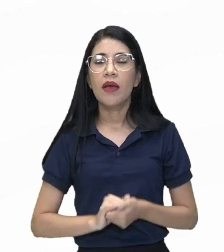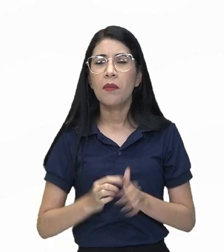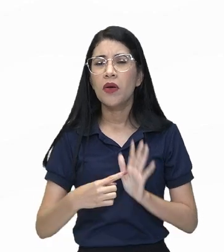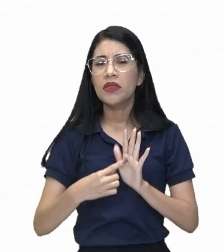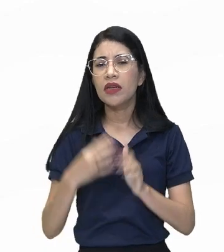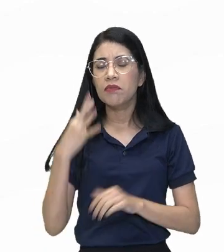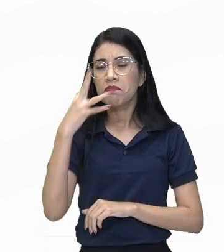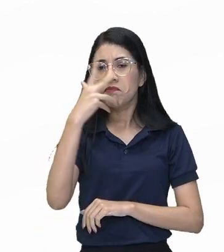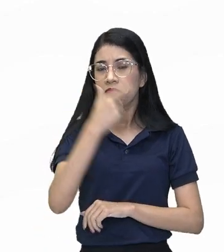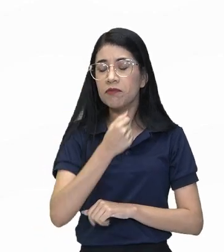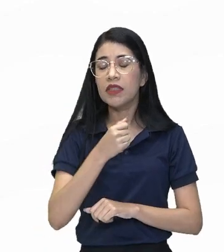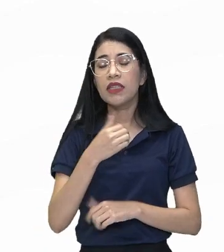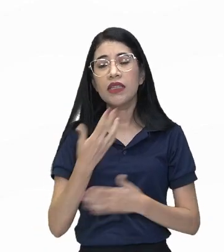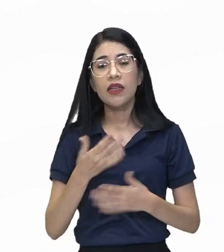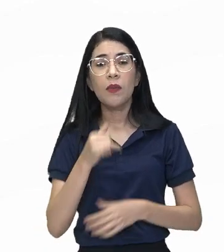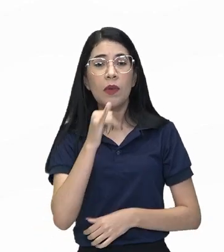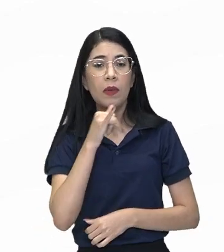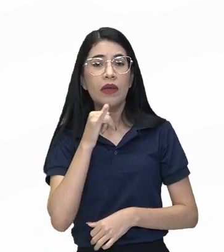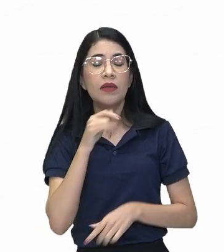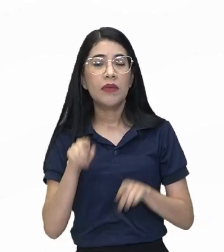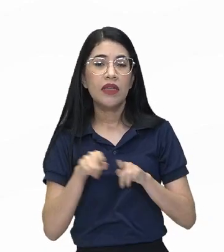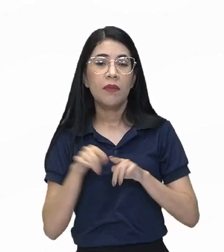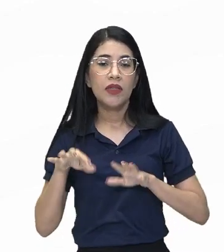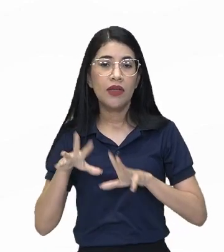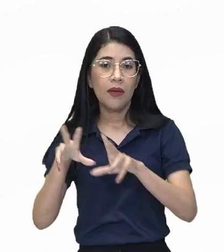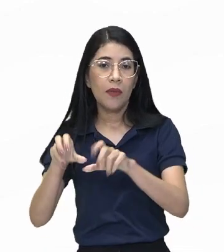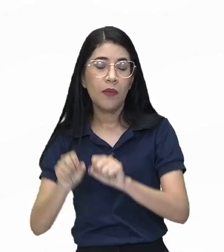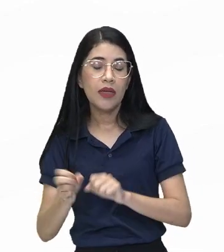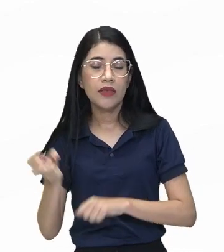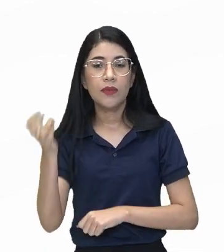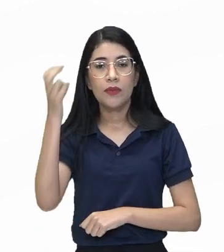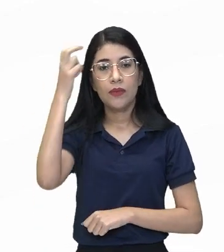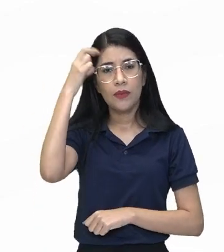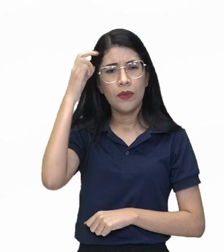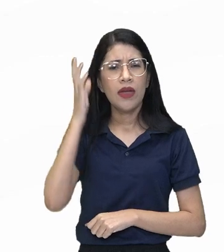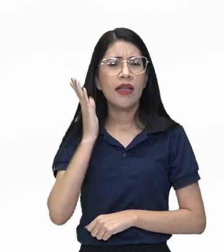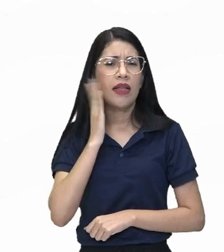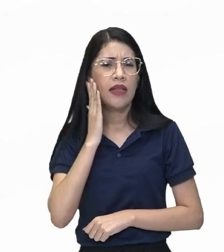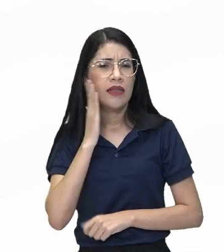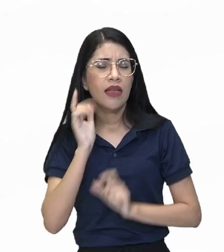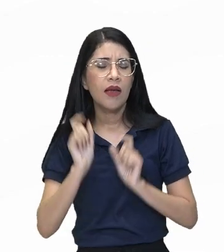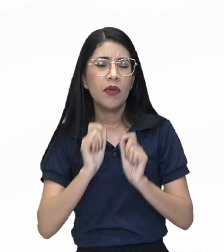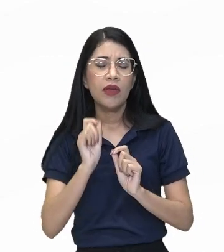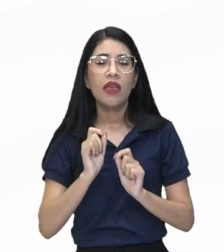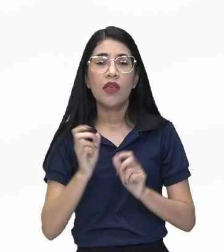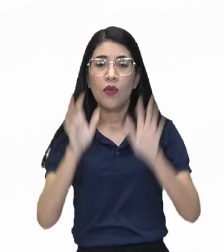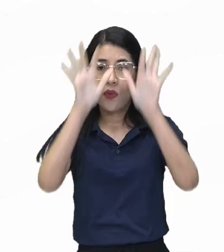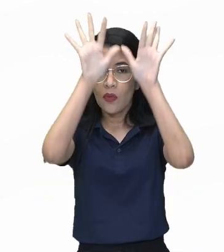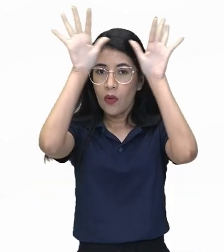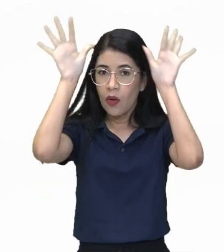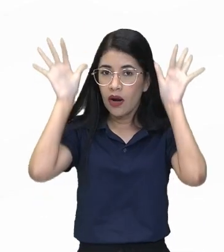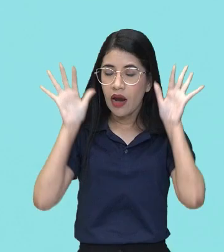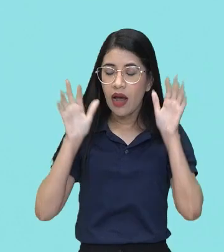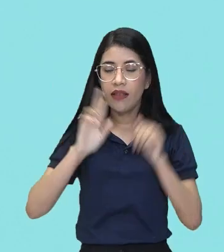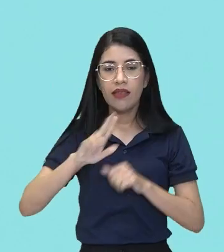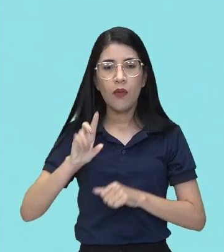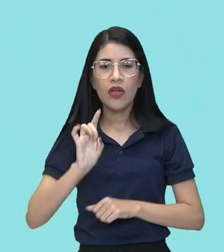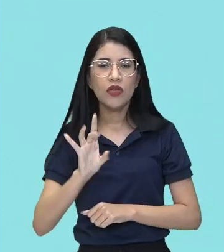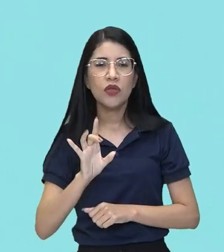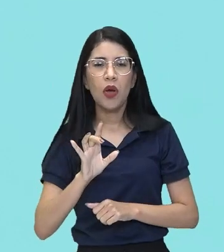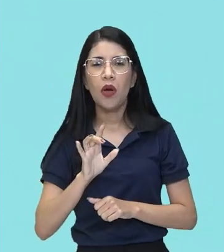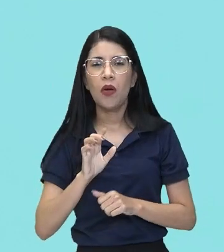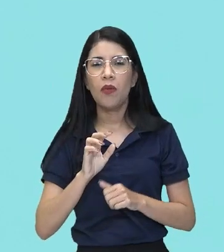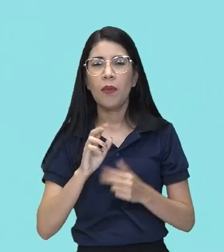um exemplo de apropriação cultural. A gente sabe que o cocar, ele não é só um